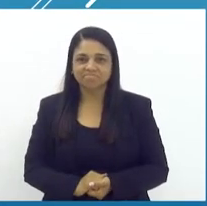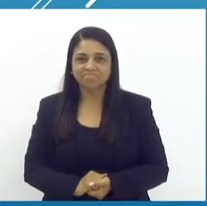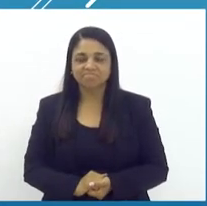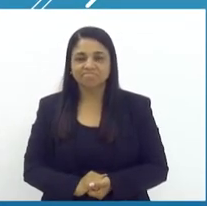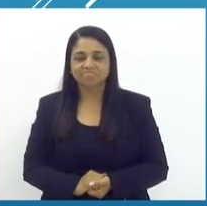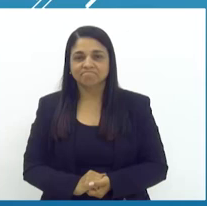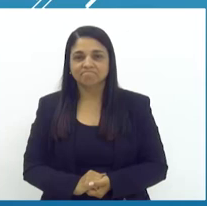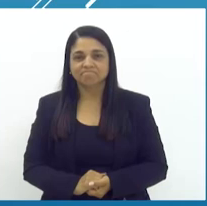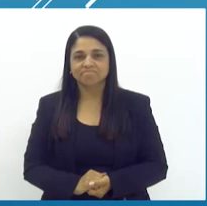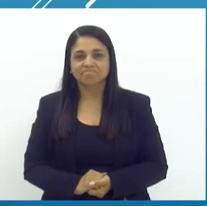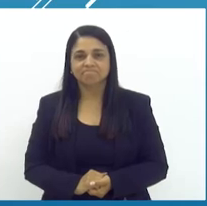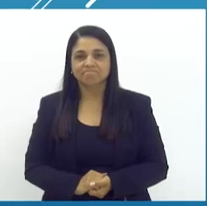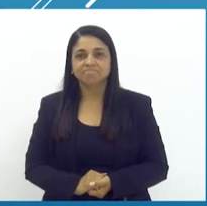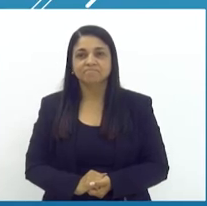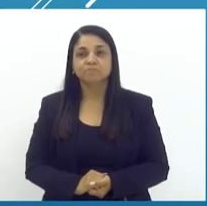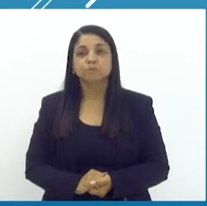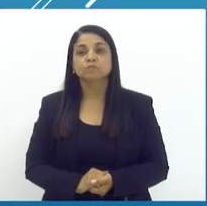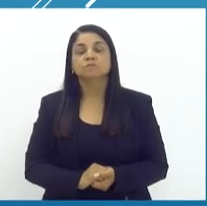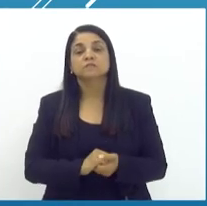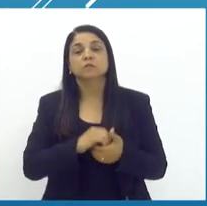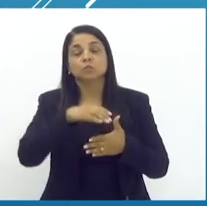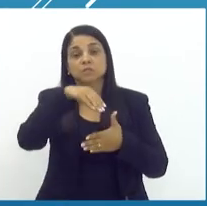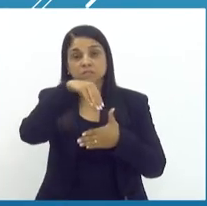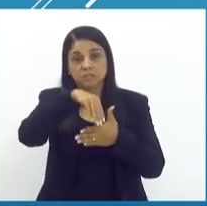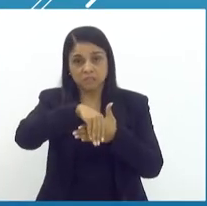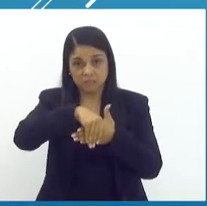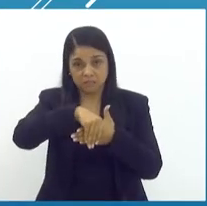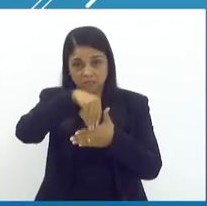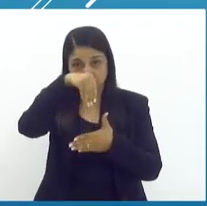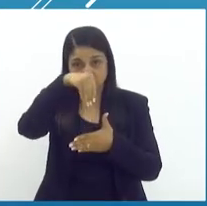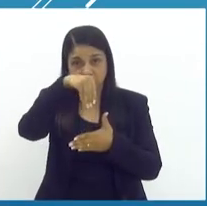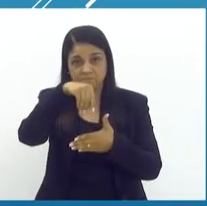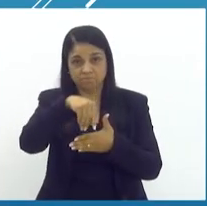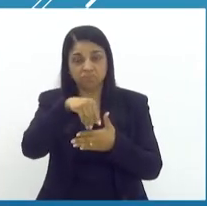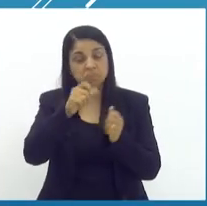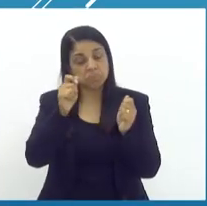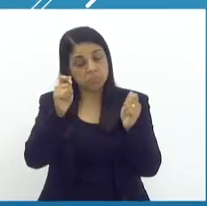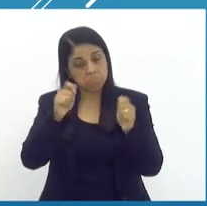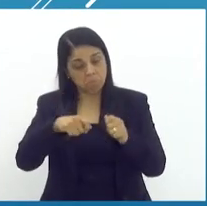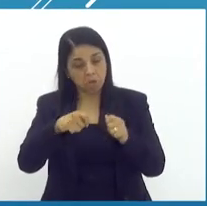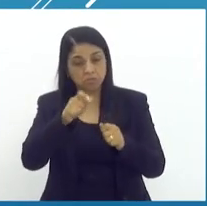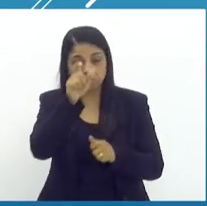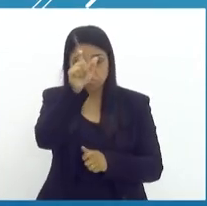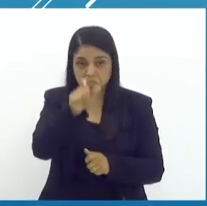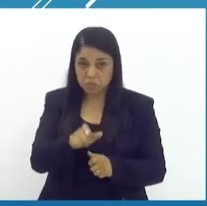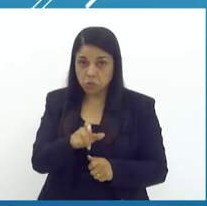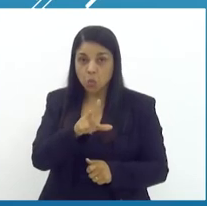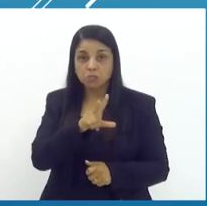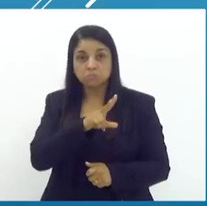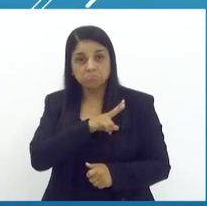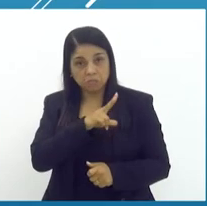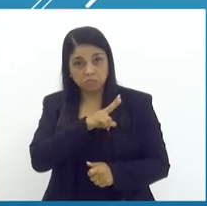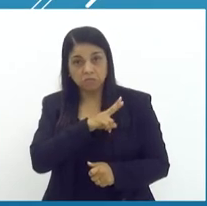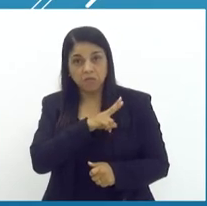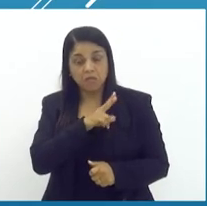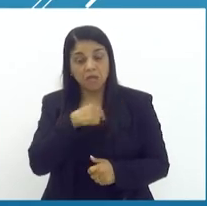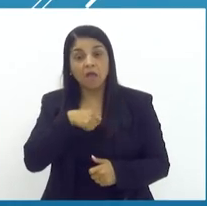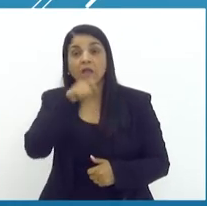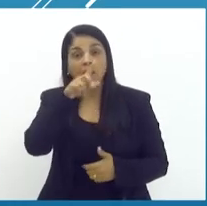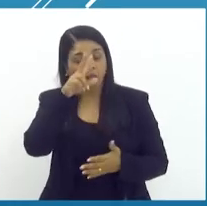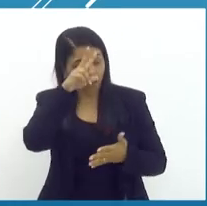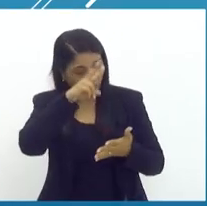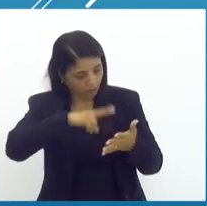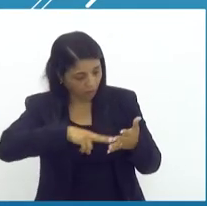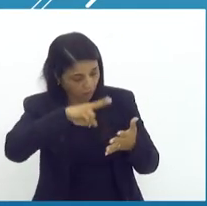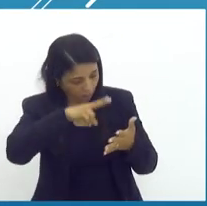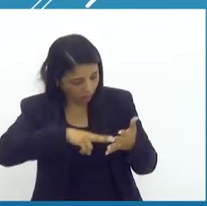bom eu inciso que diz que ela pode exercida por pessoas privadas porque quem tá lendo isso tá achando e